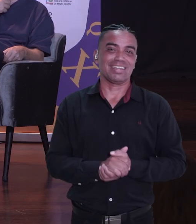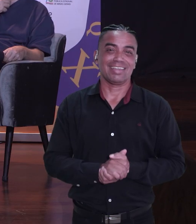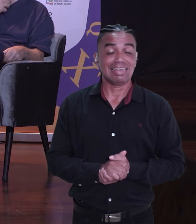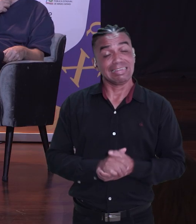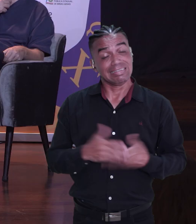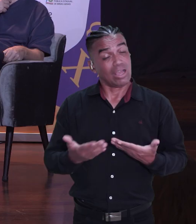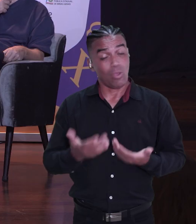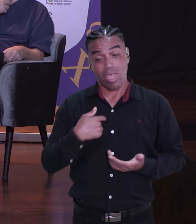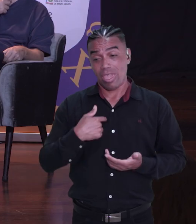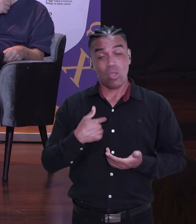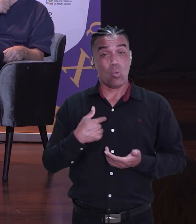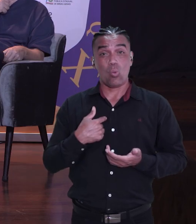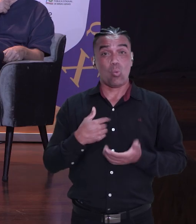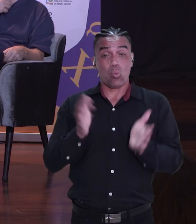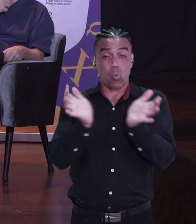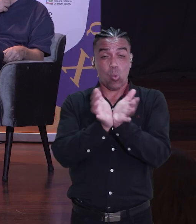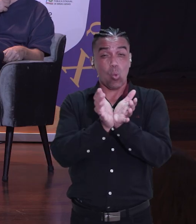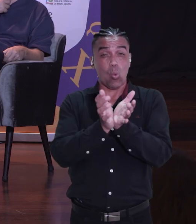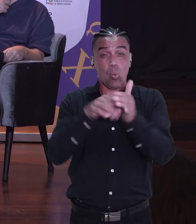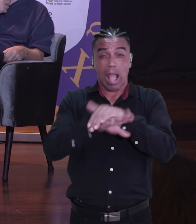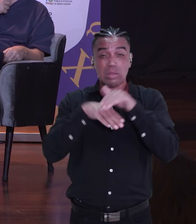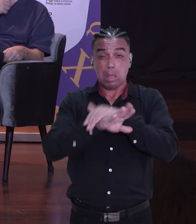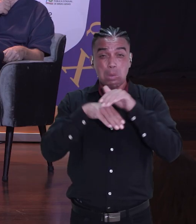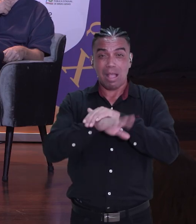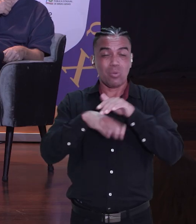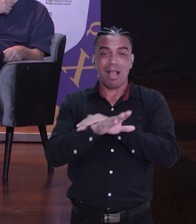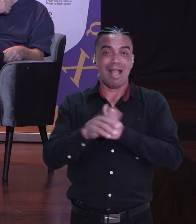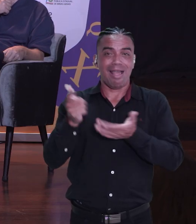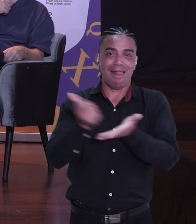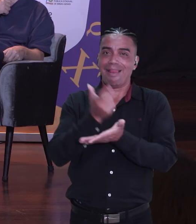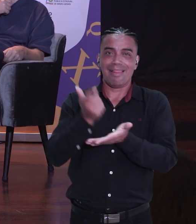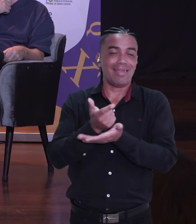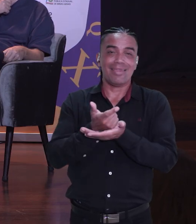Então, eu não sou um colecionador